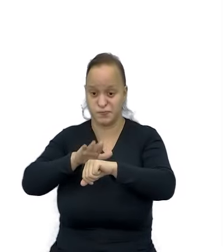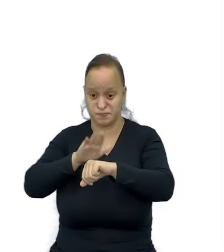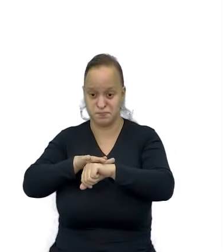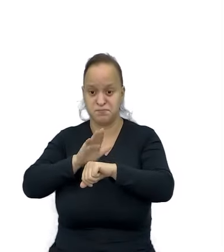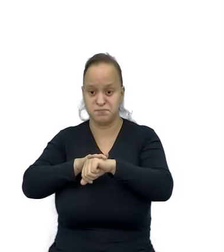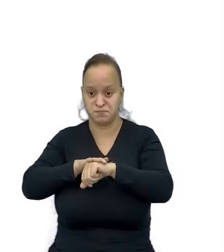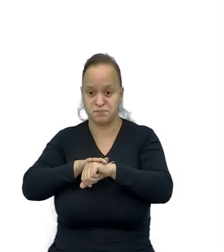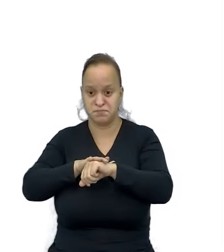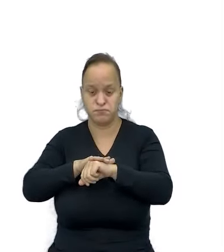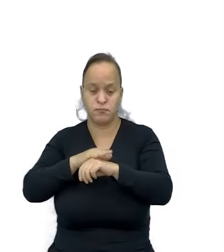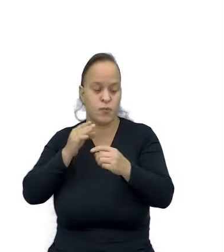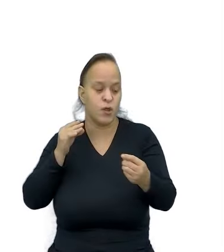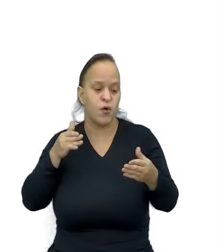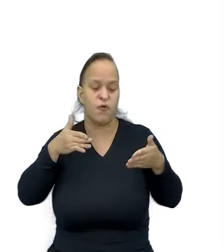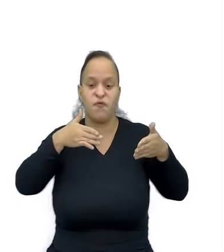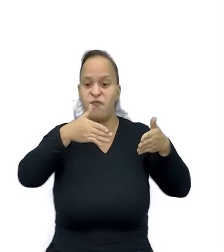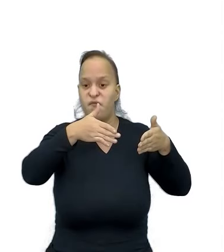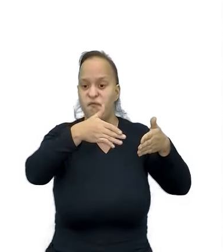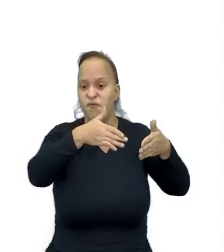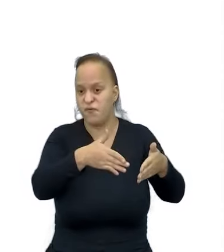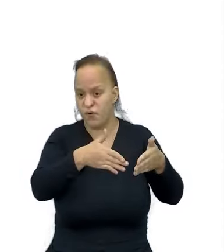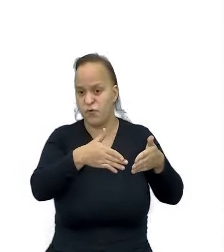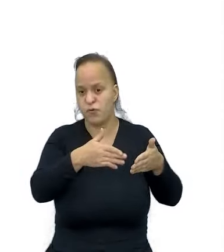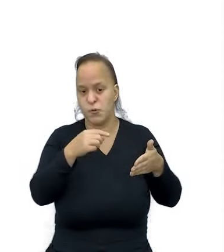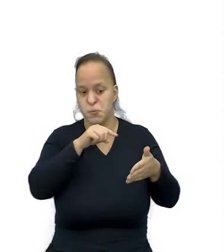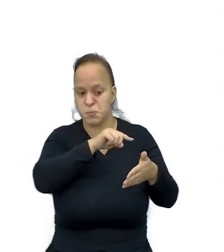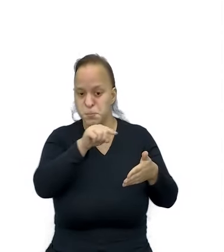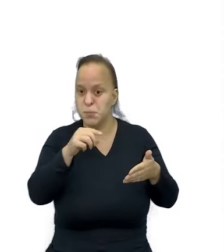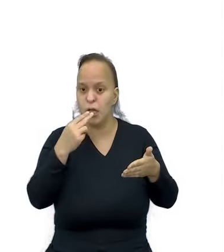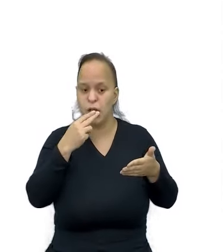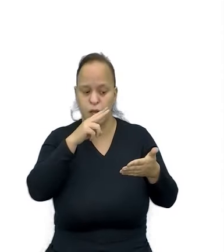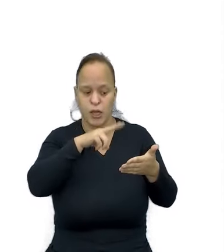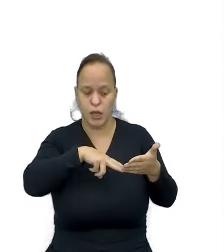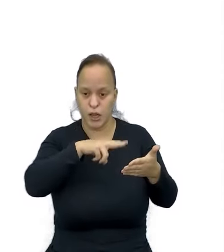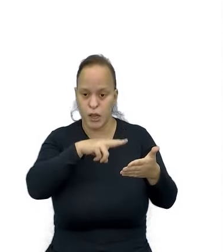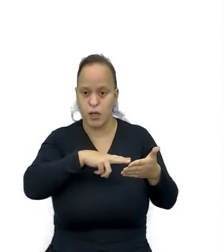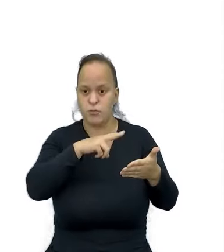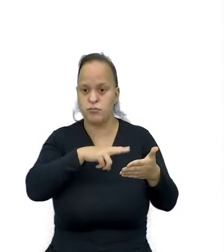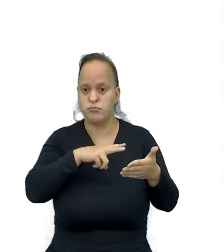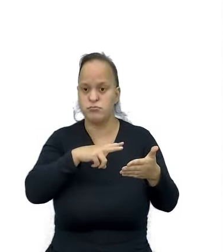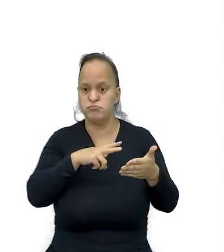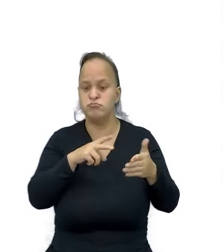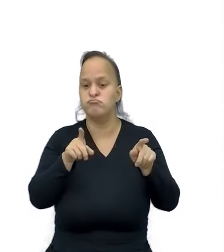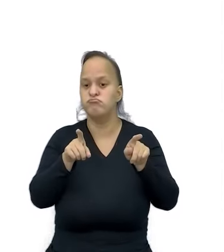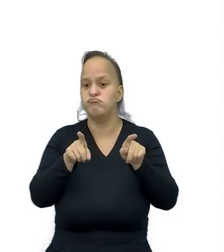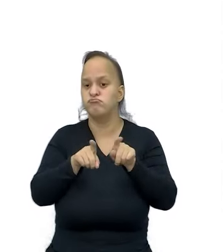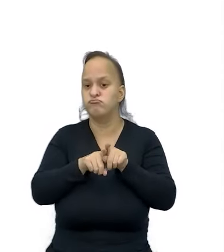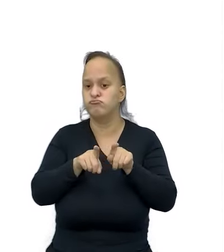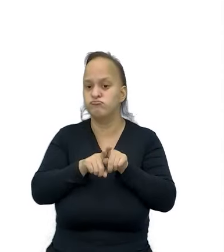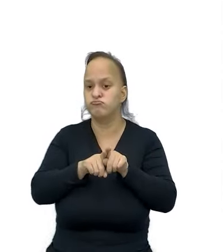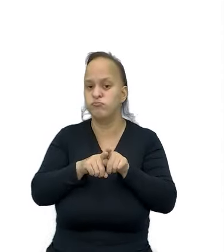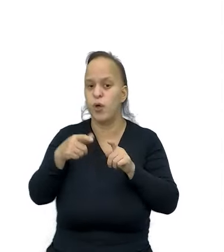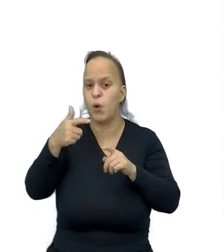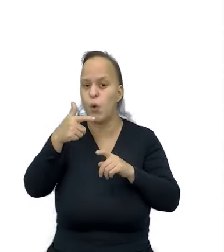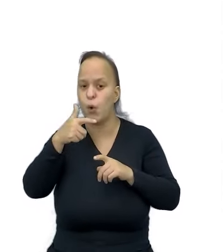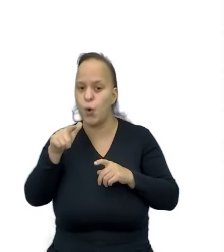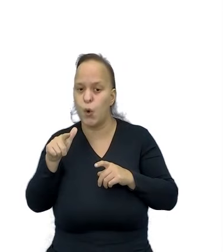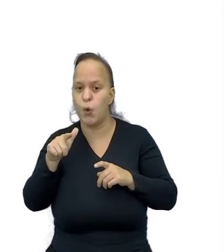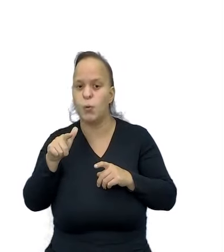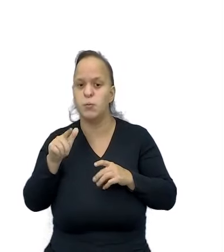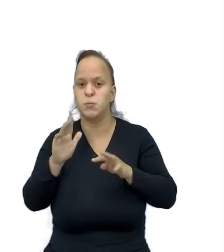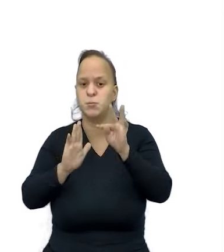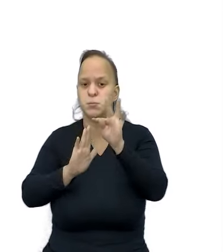que é direcionado, né, essa carta ao leitor. E aí ele vai produzir um texto do gênero lista, levando em conta os seus